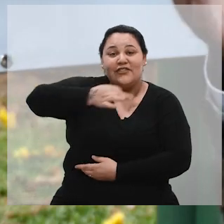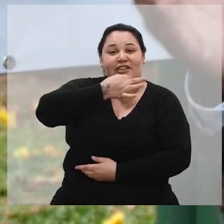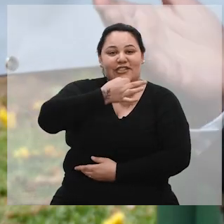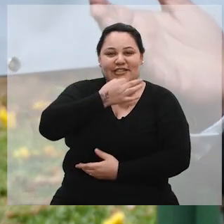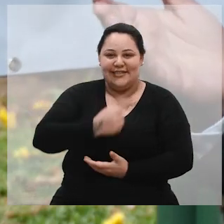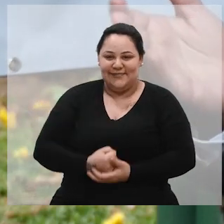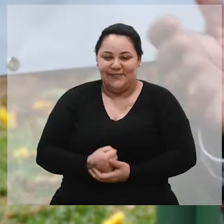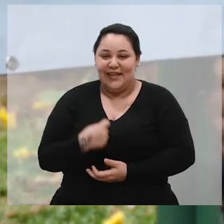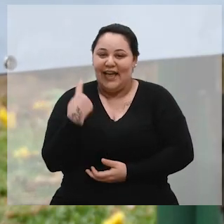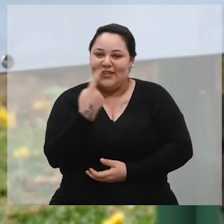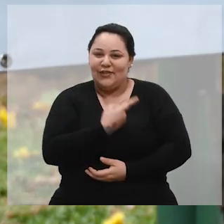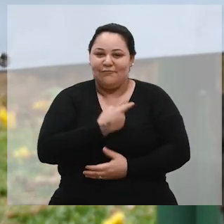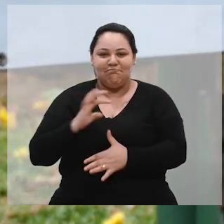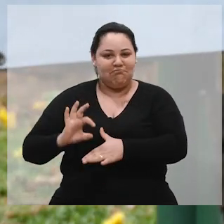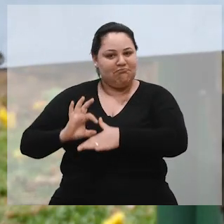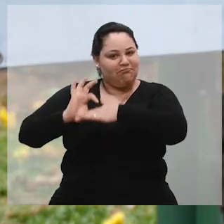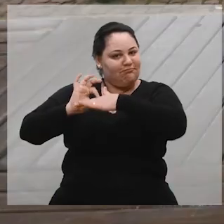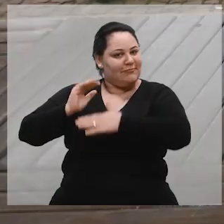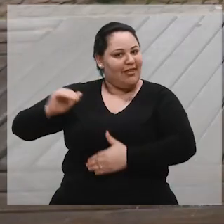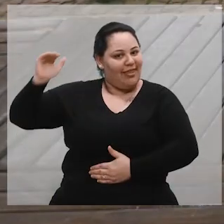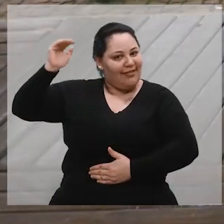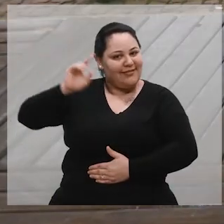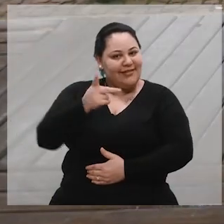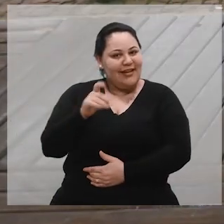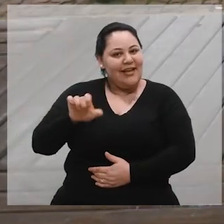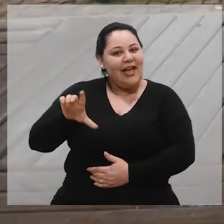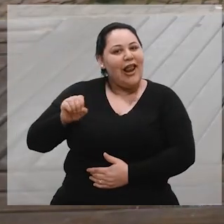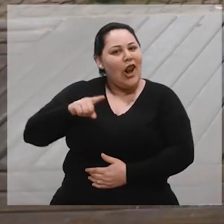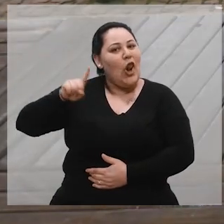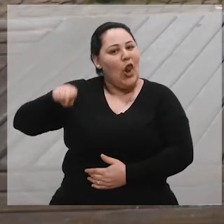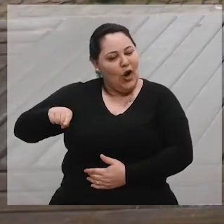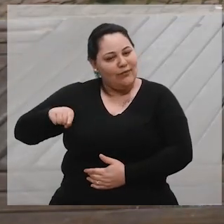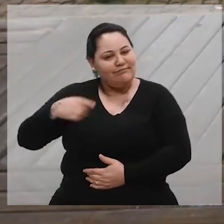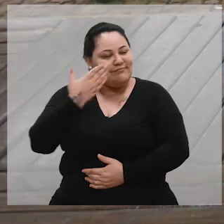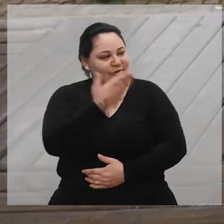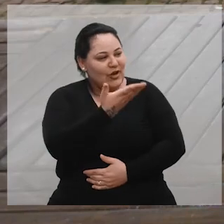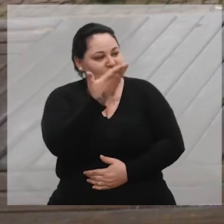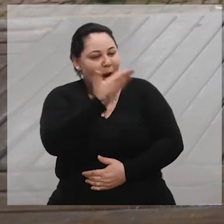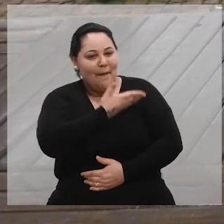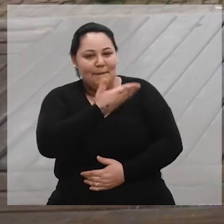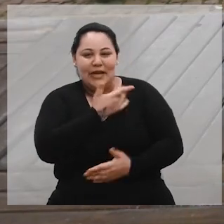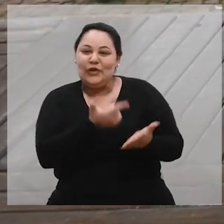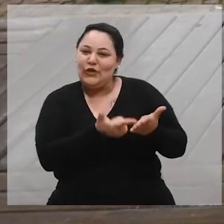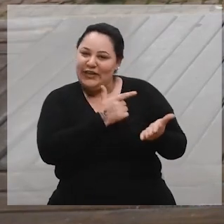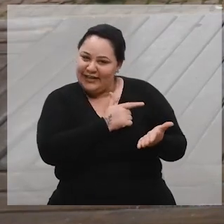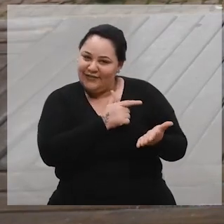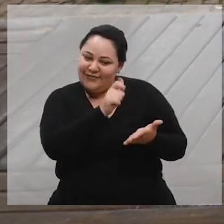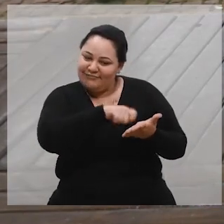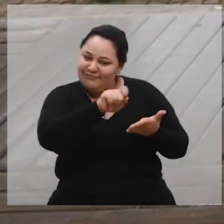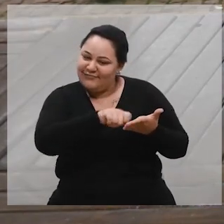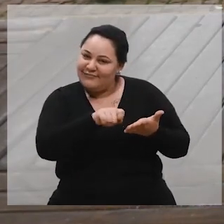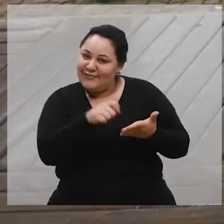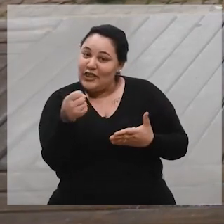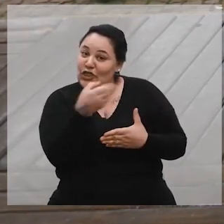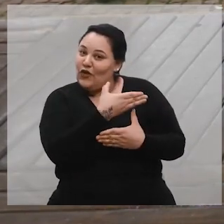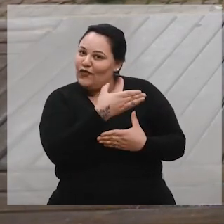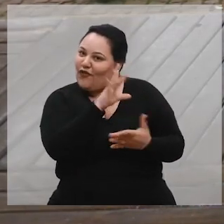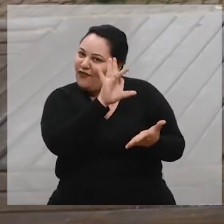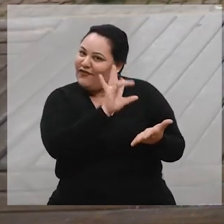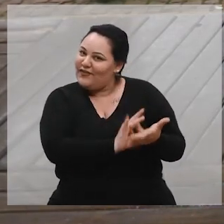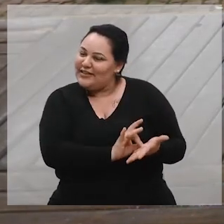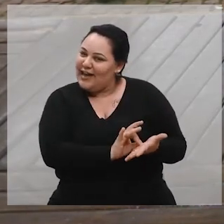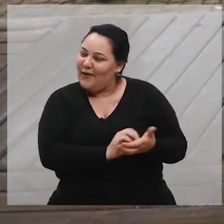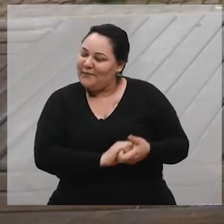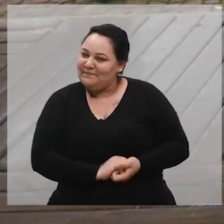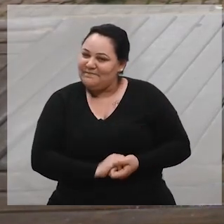do Sul com a nossa patrona queridíssima Elô Bassichetti, o nosso amigo do livro e autor estreante aqui na